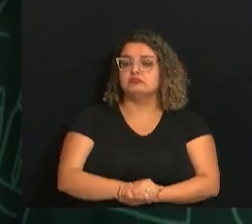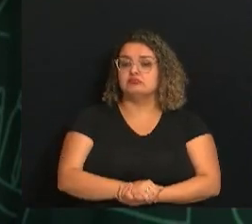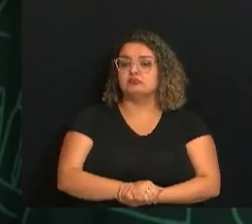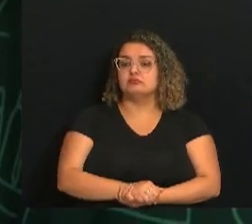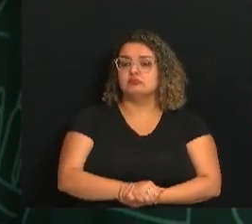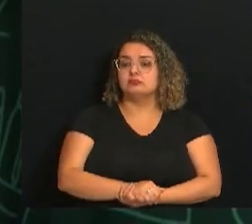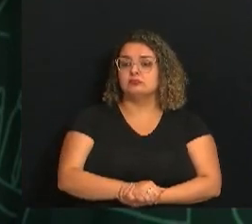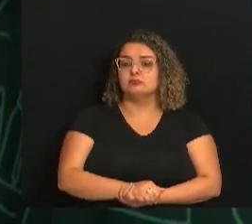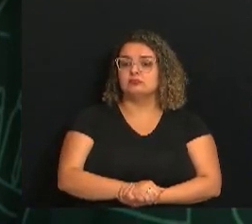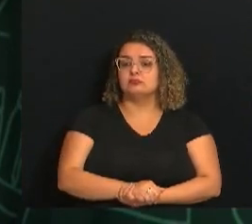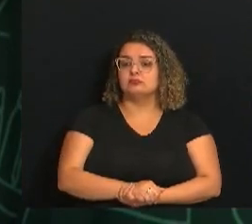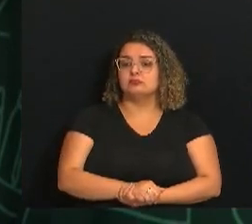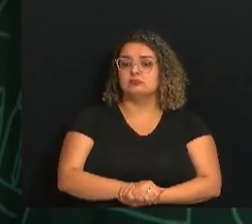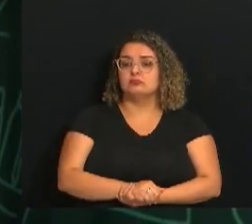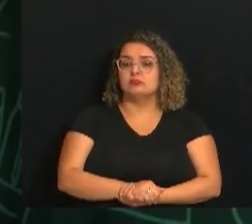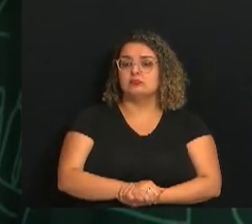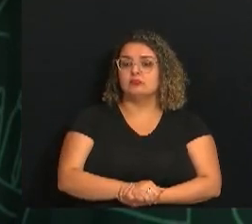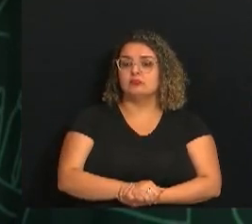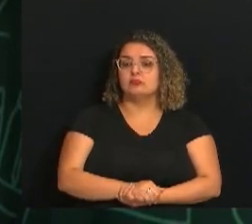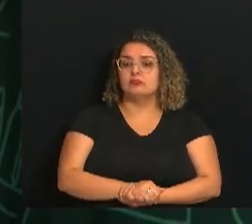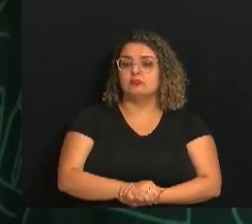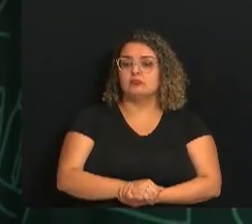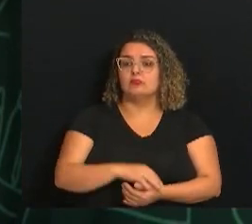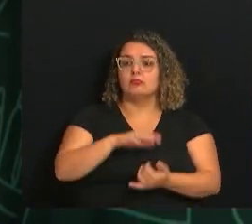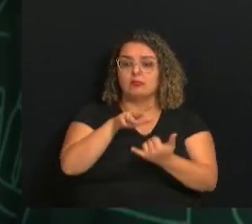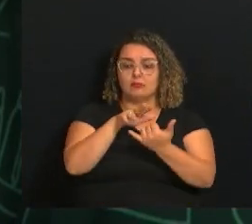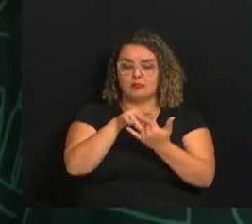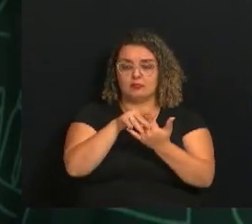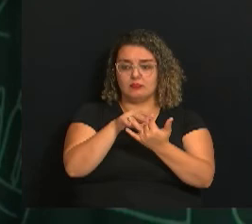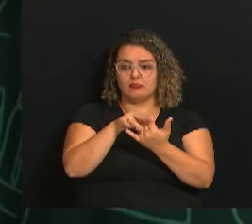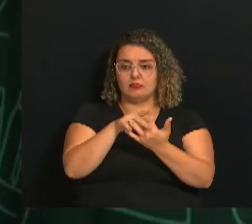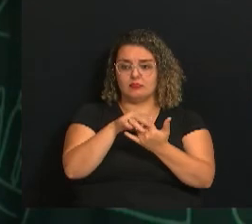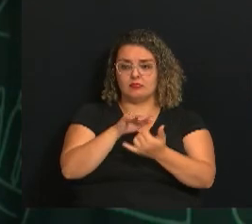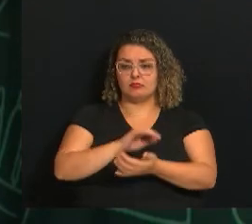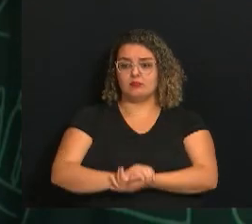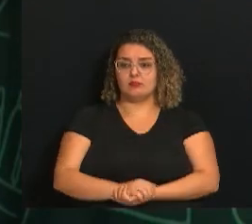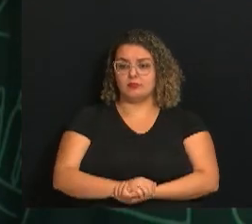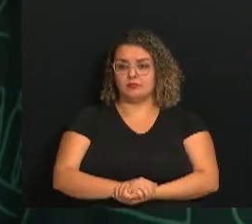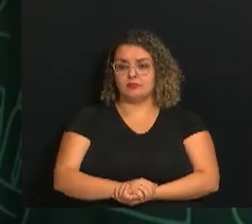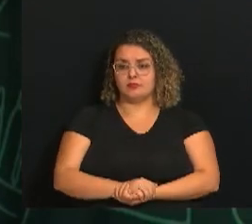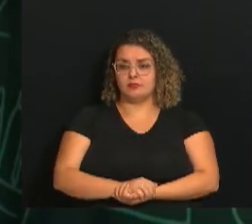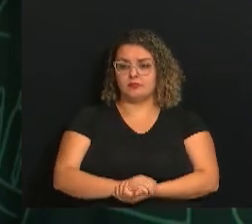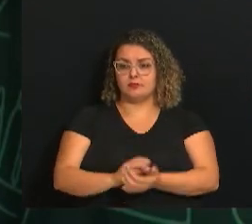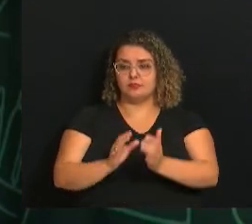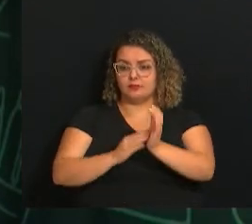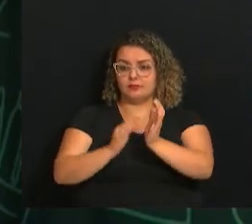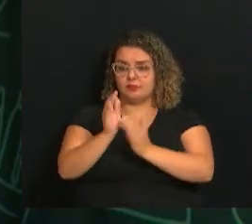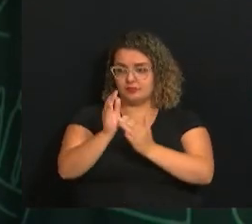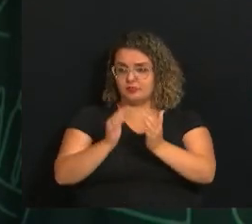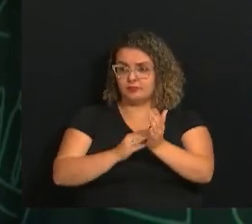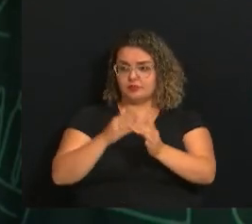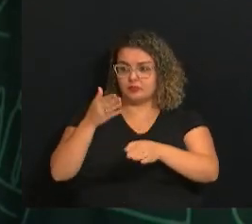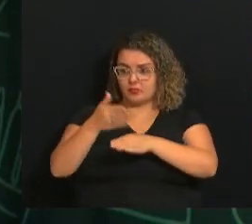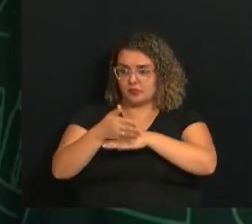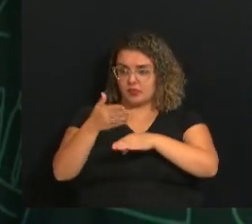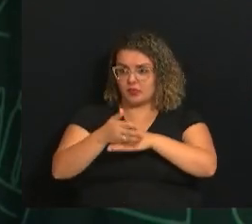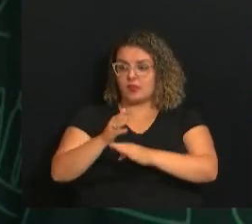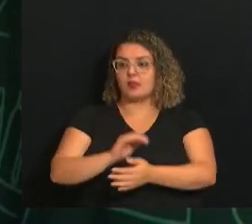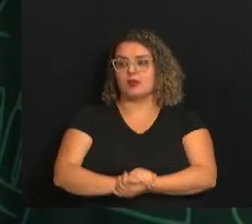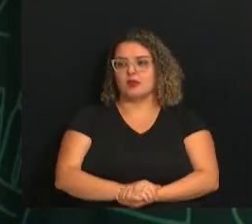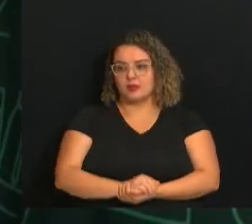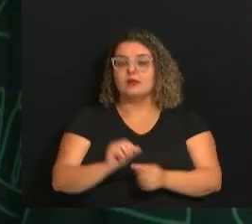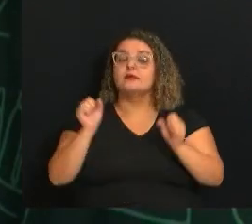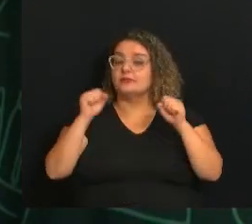vou falar pro pessoal também o seu canal no YouTube. O pessoal que presta concurso público também acessa lá?